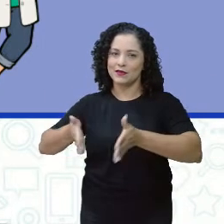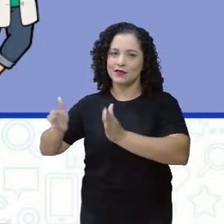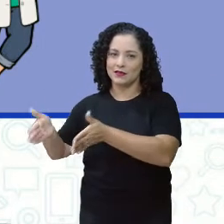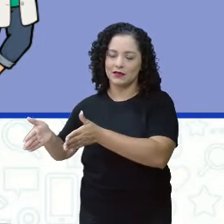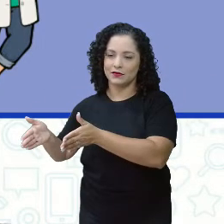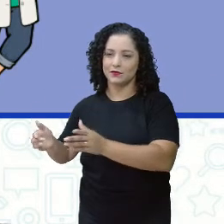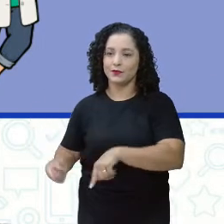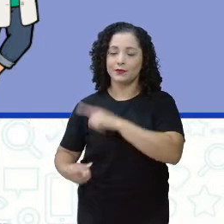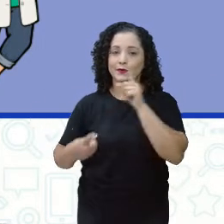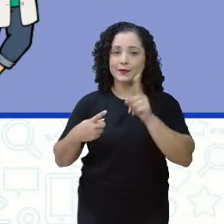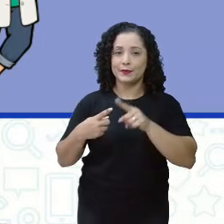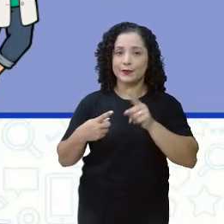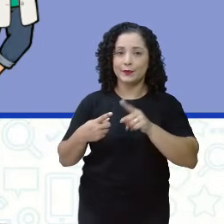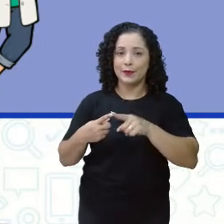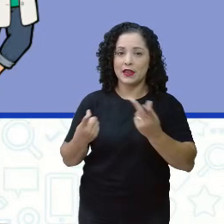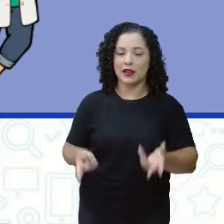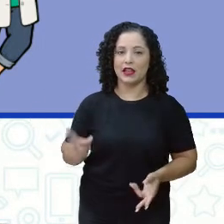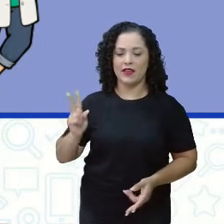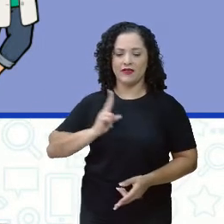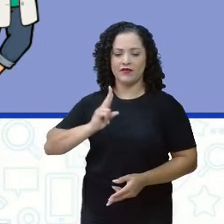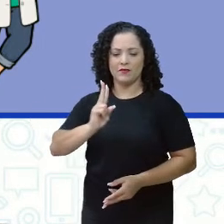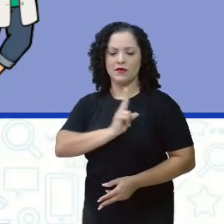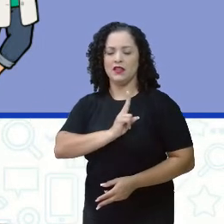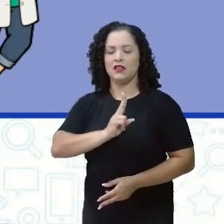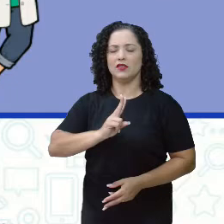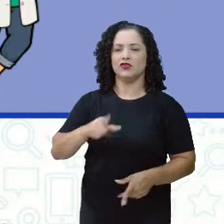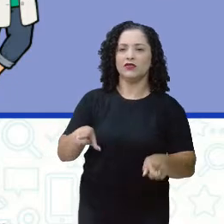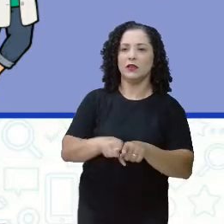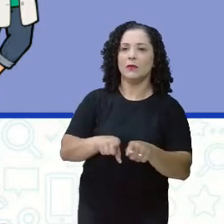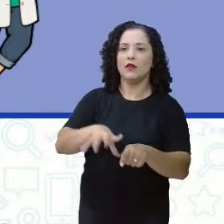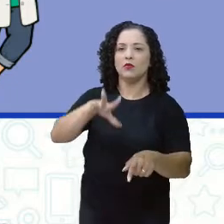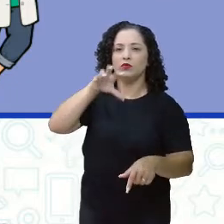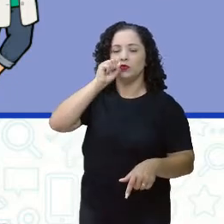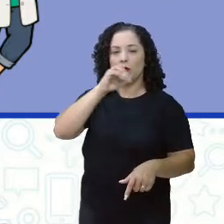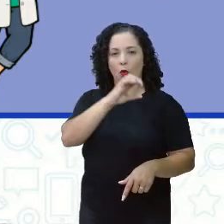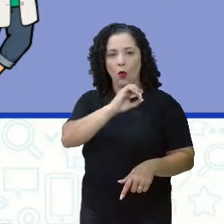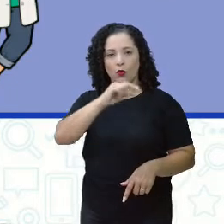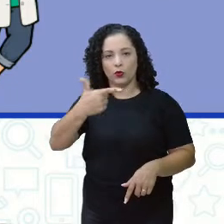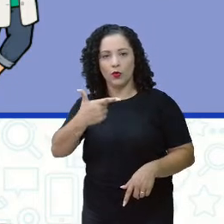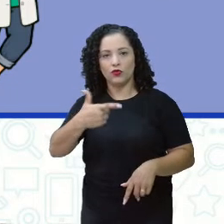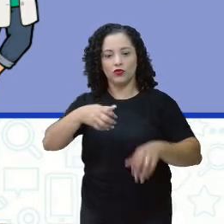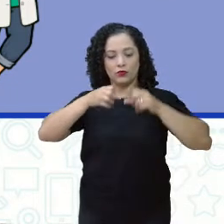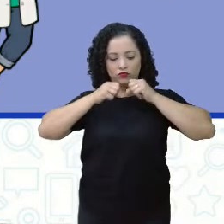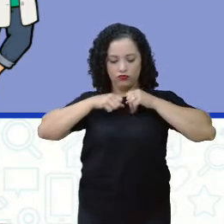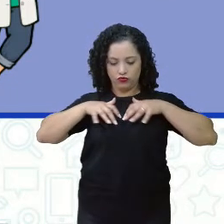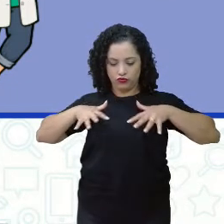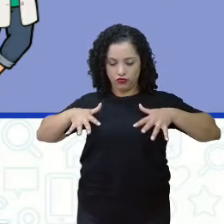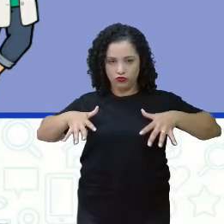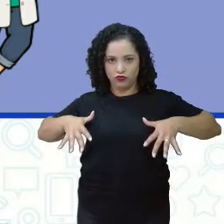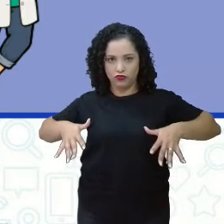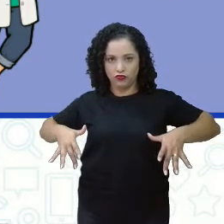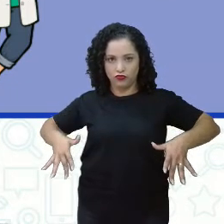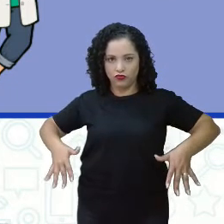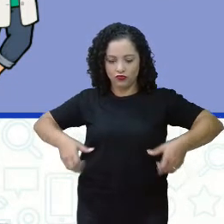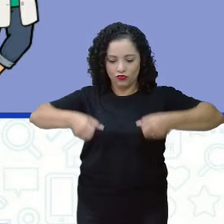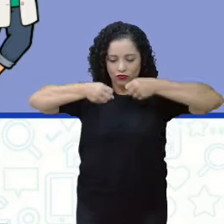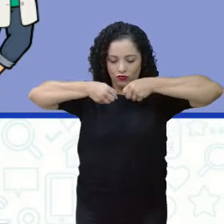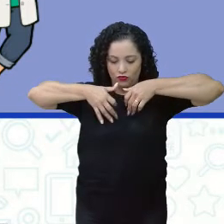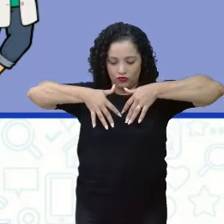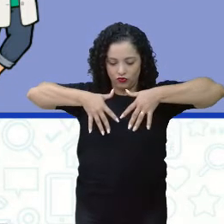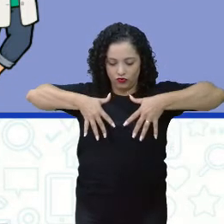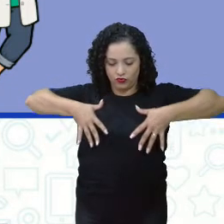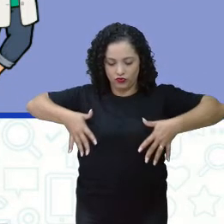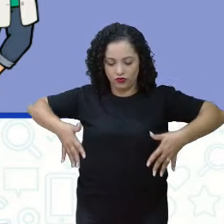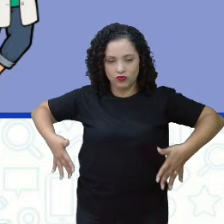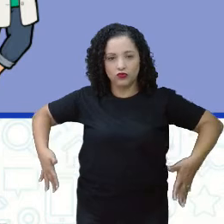coisa, distribuição de nutrientes e O2, ou seja, ele vai ajudar, né, a distribuir os nutrientes que